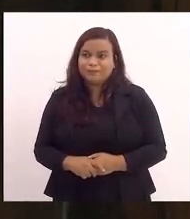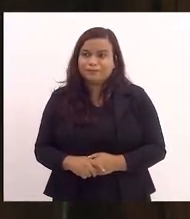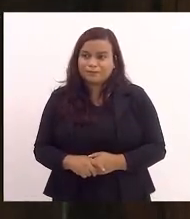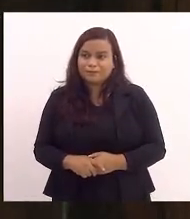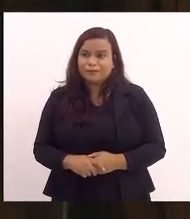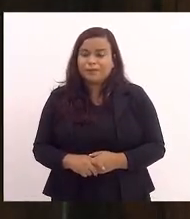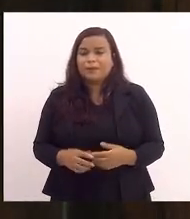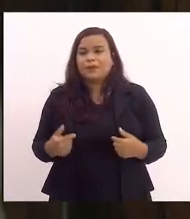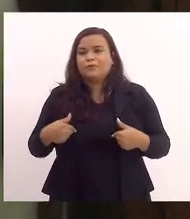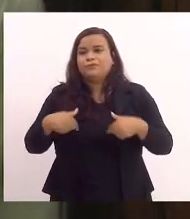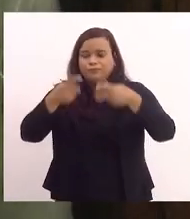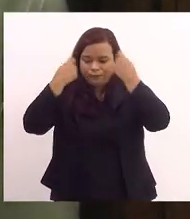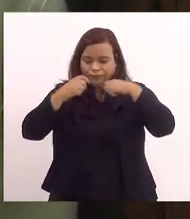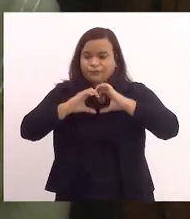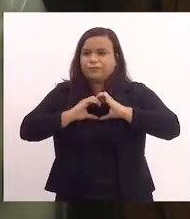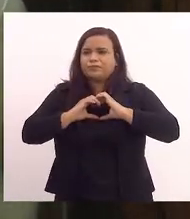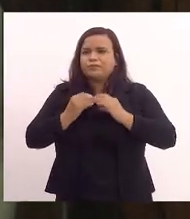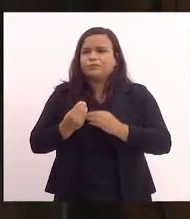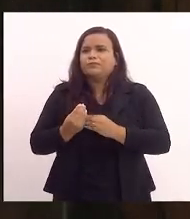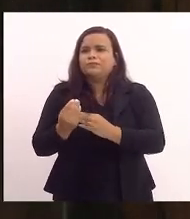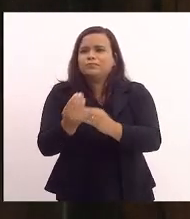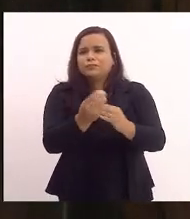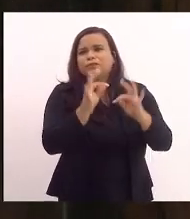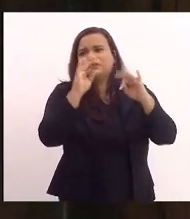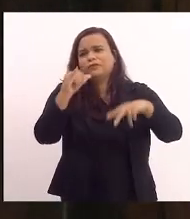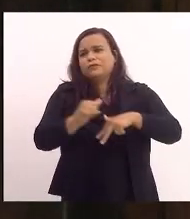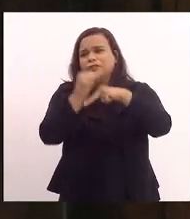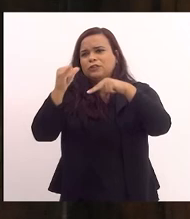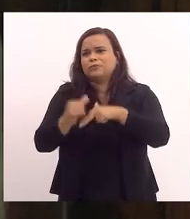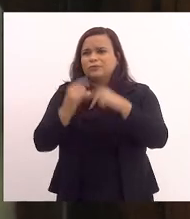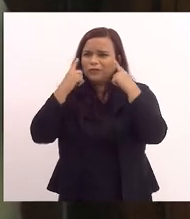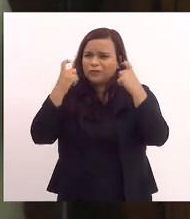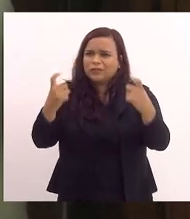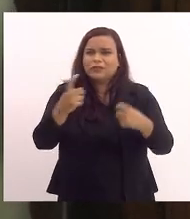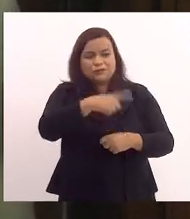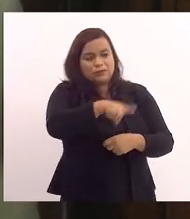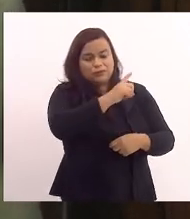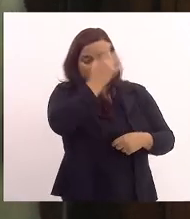Dedico essa medalha a todas as vítimas da violência do Estado, aos presos injustamente,